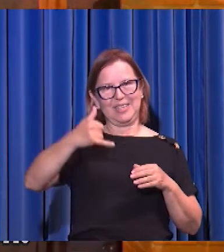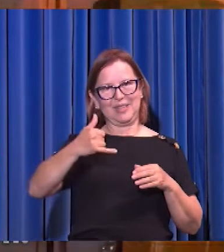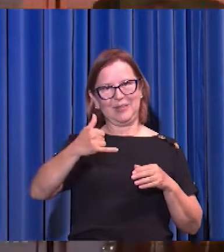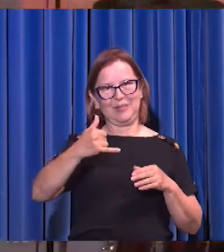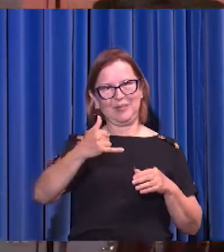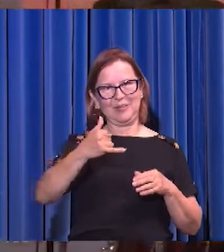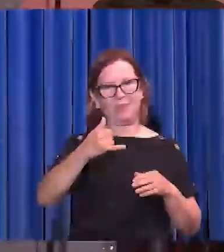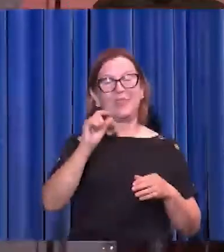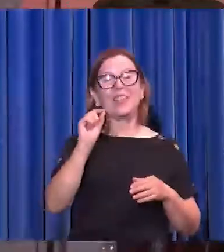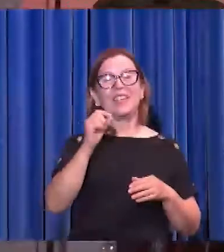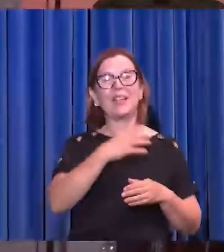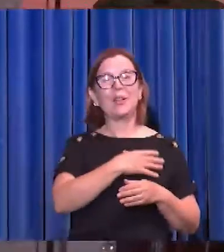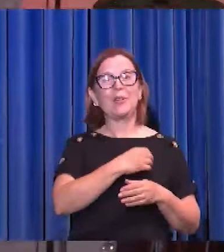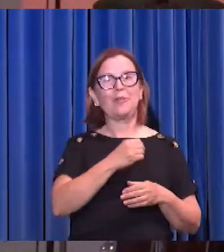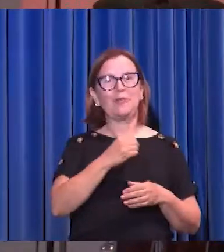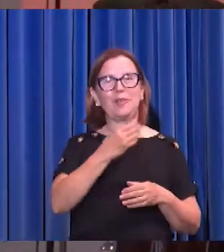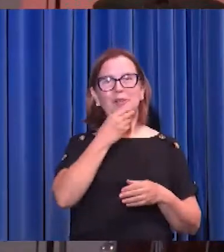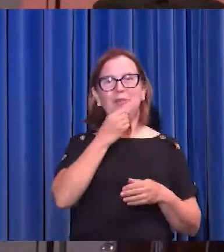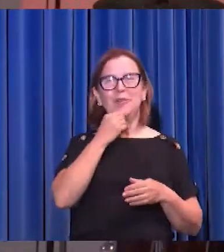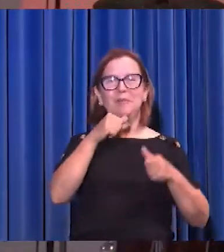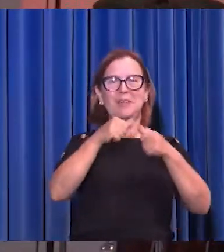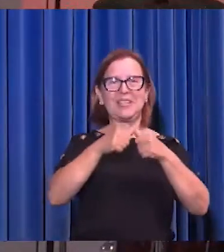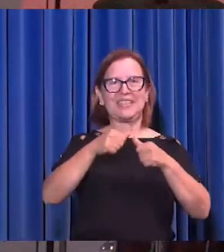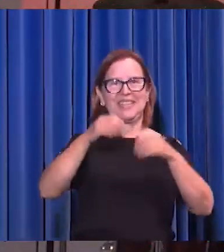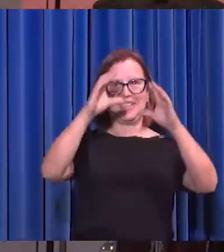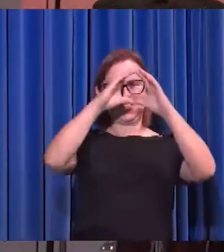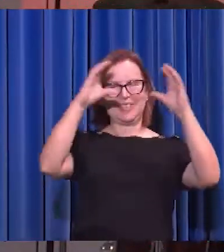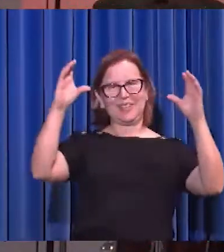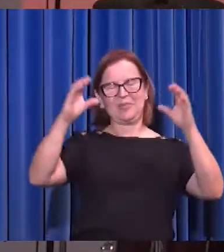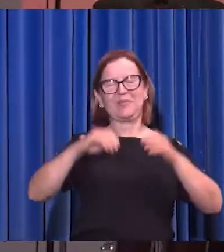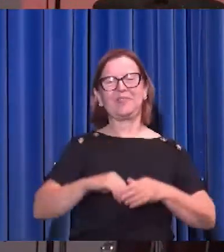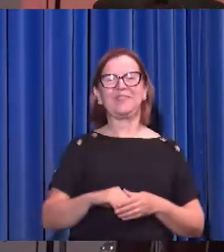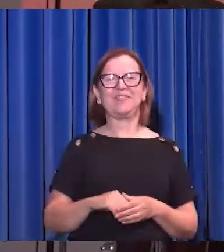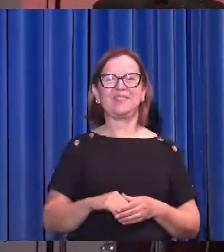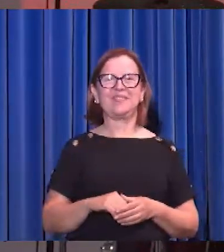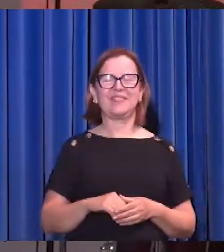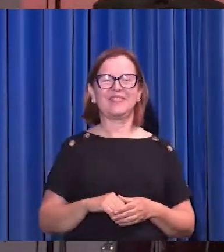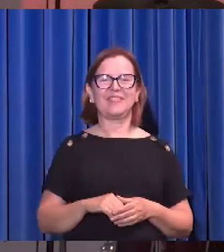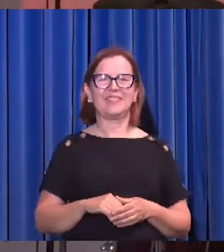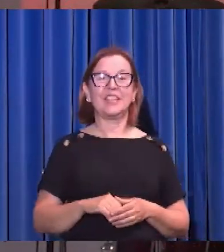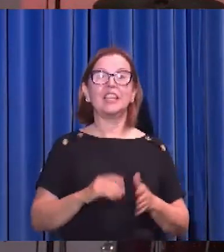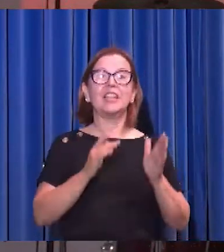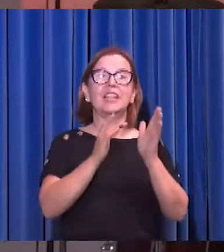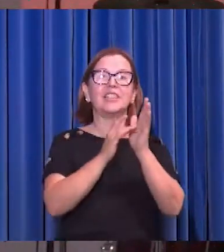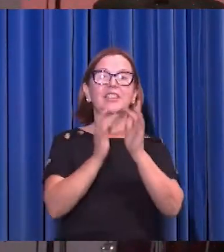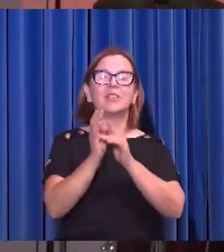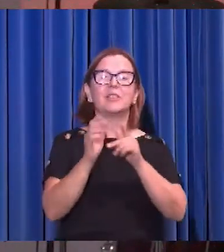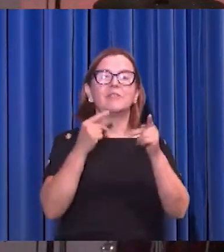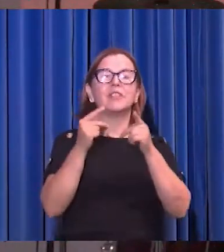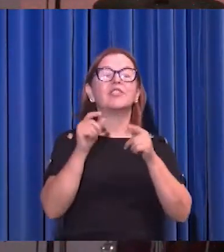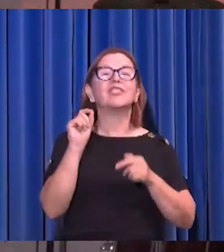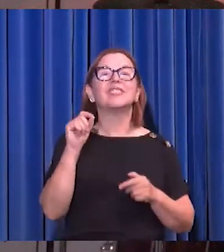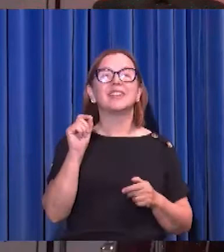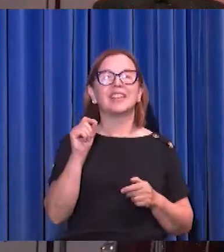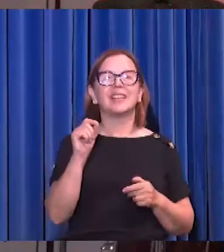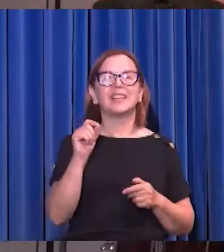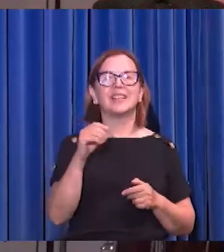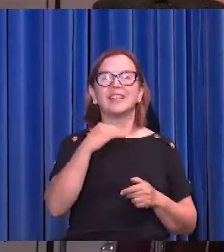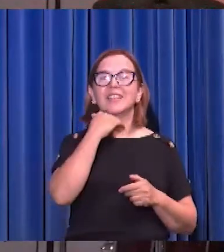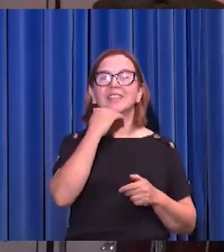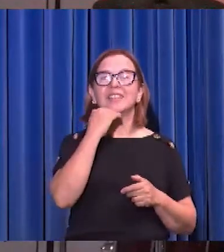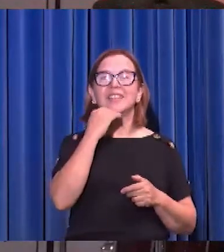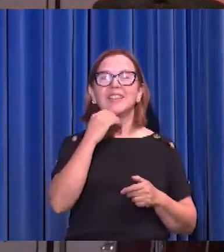Quem é o Filho do Homem? Jesus Cristo está falando de quem aqui? Ninguém subiu ao